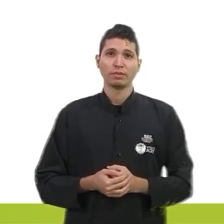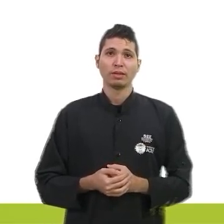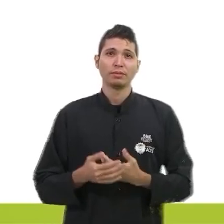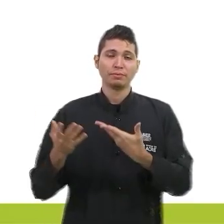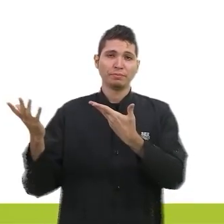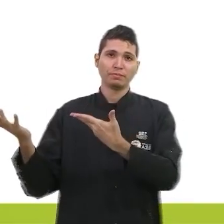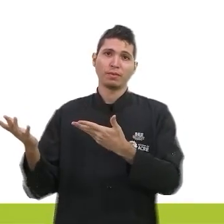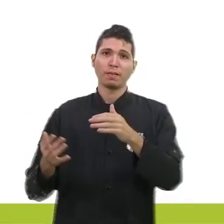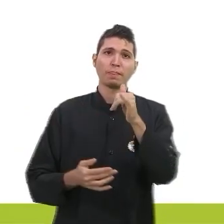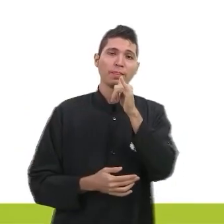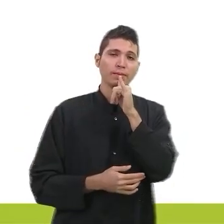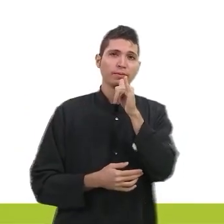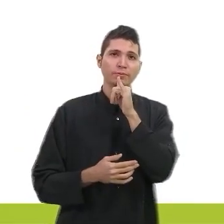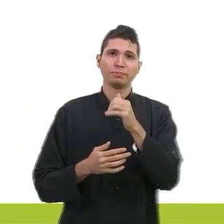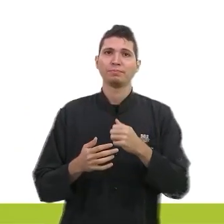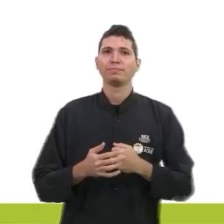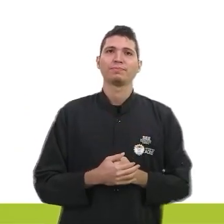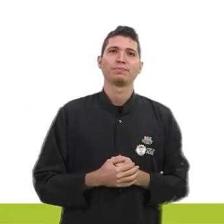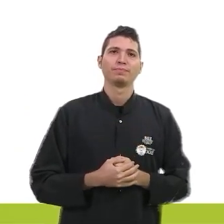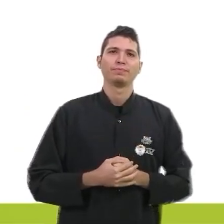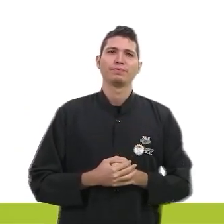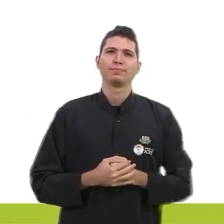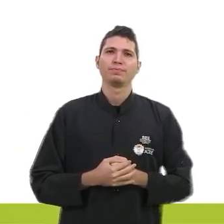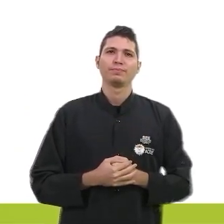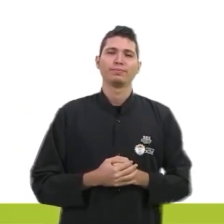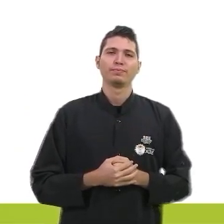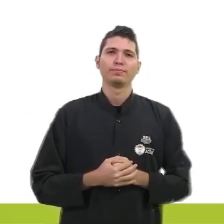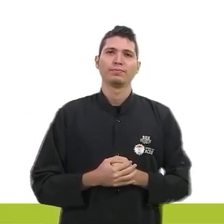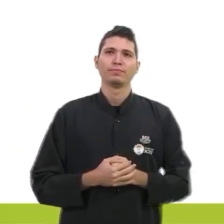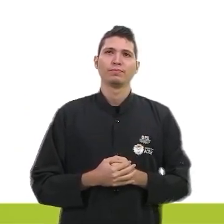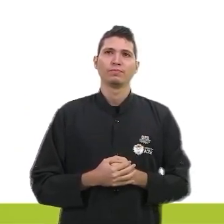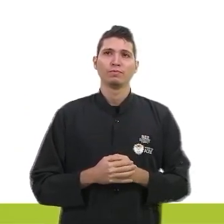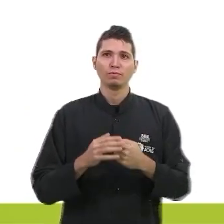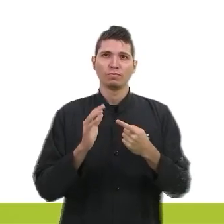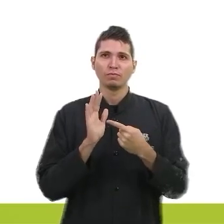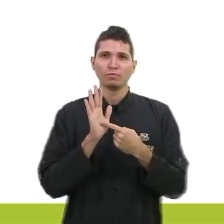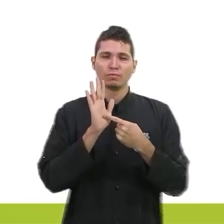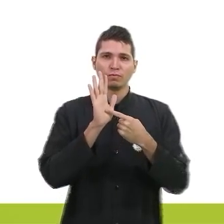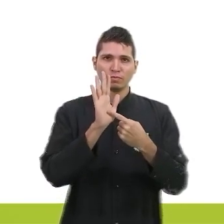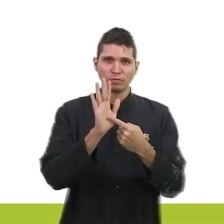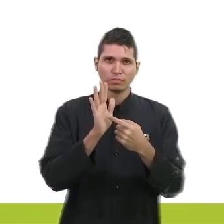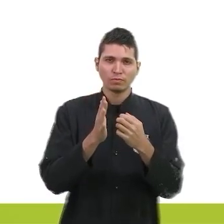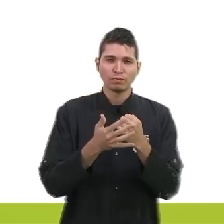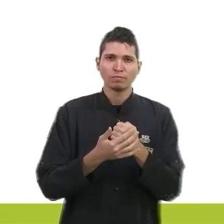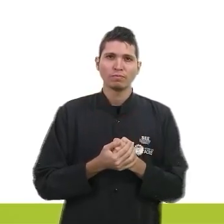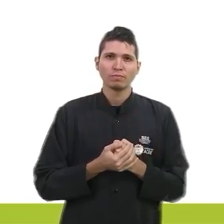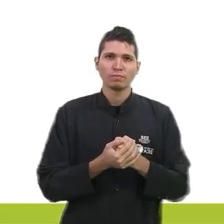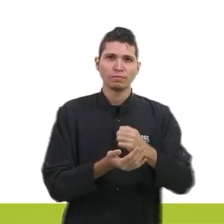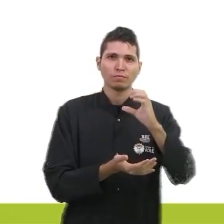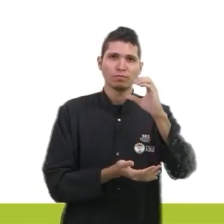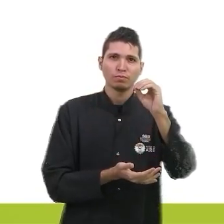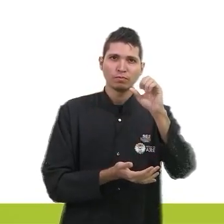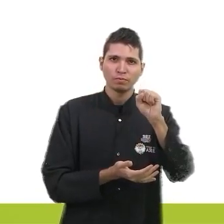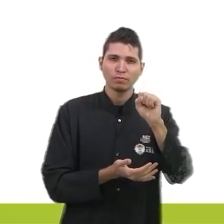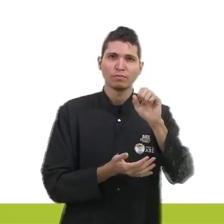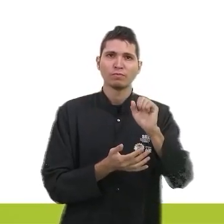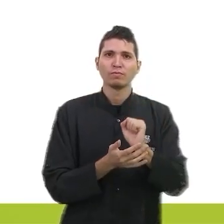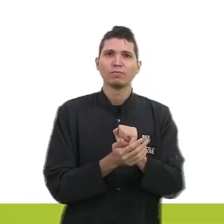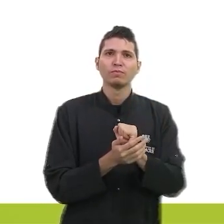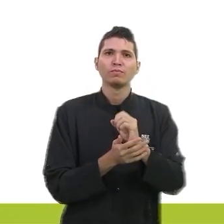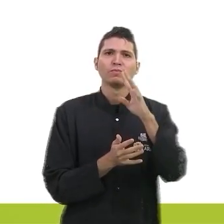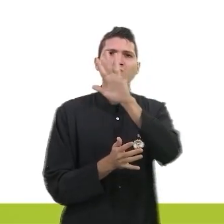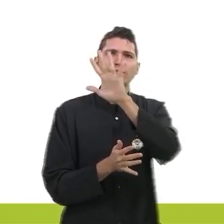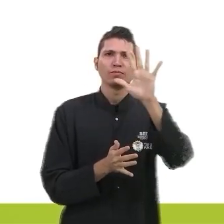seguinte exemplo. Vamos determinar o cosseno, em que